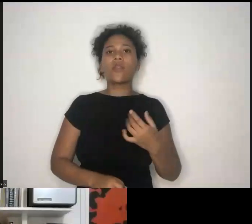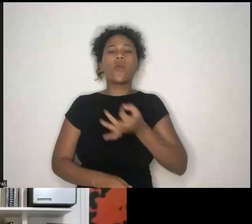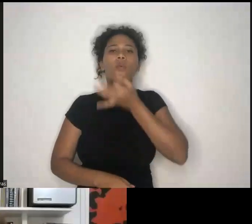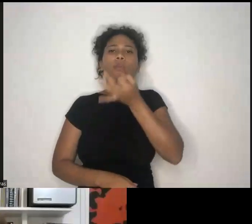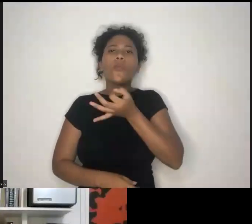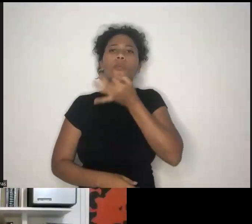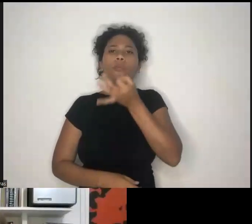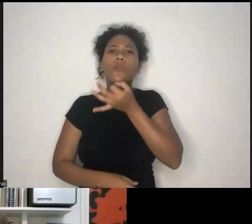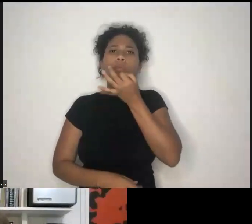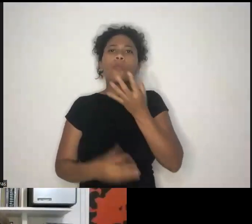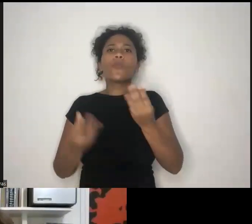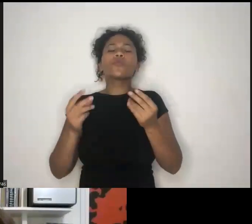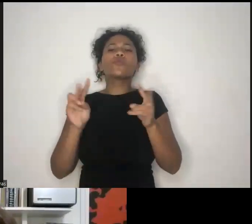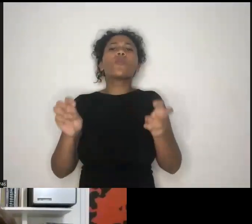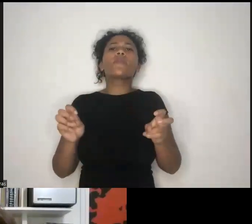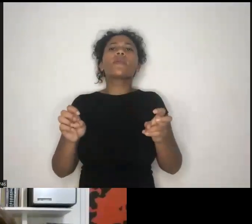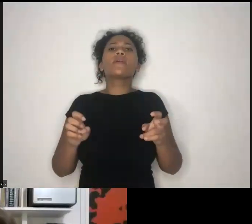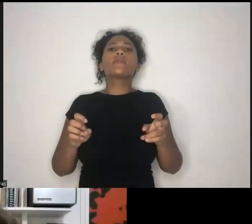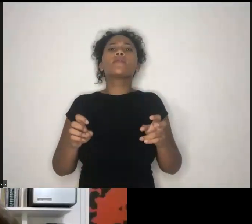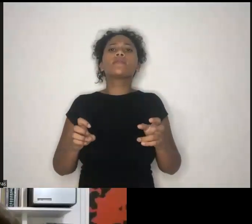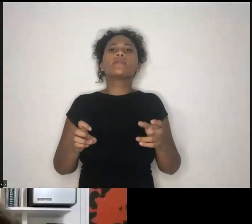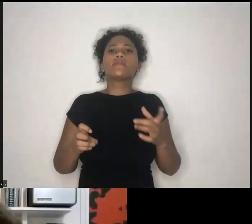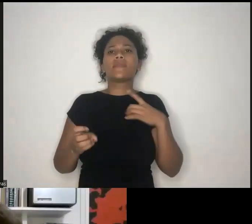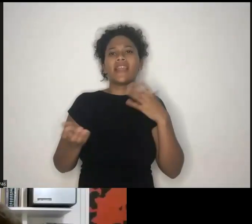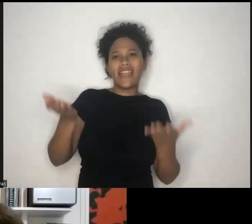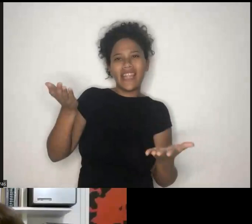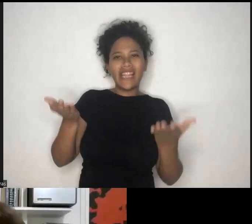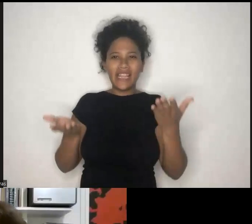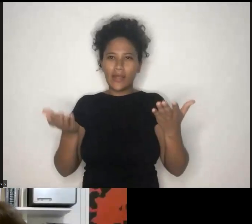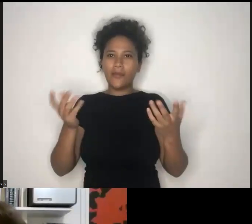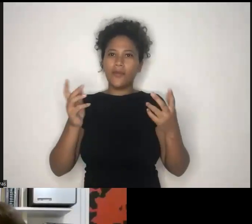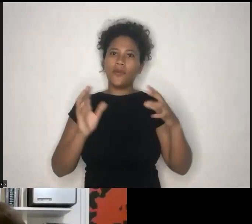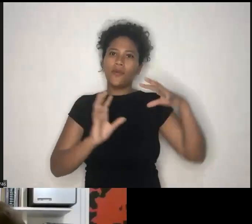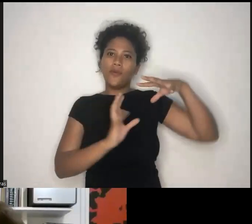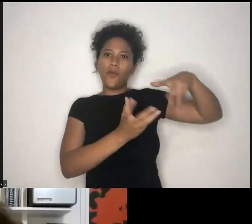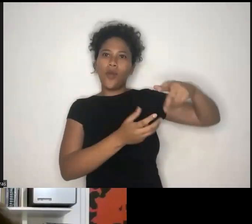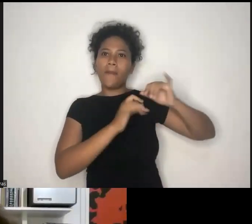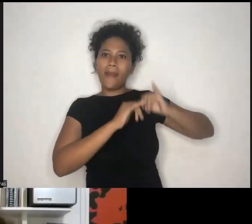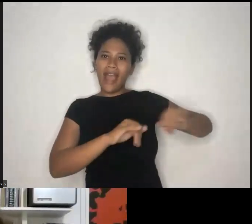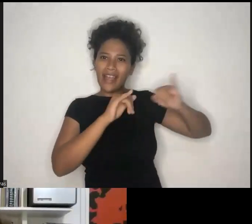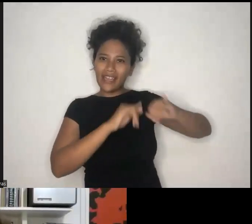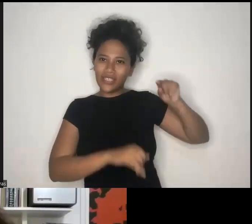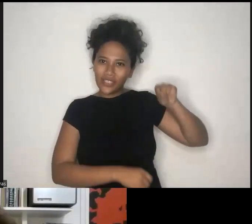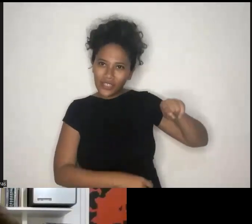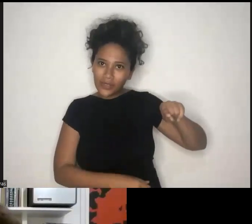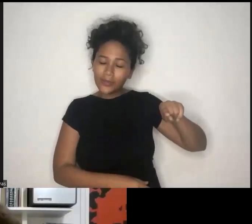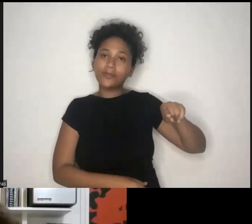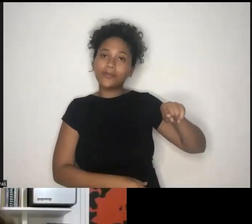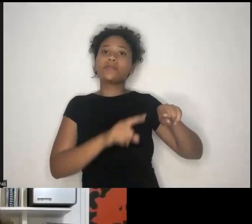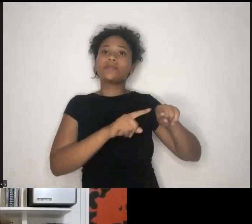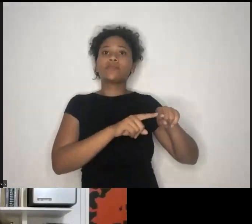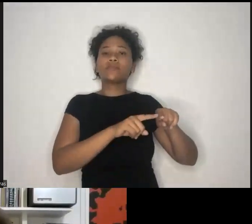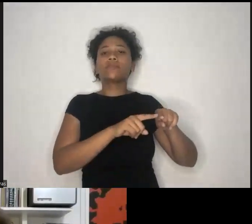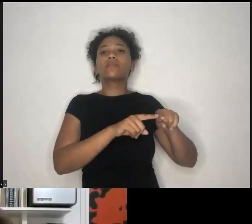sobre balanço equilíbrio entre o universo de marketing de marcas e clientes